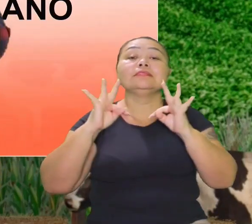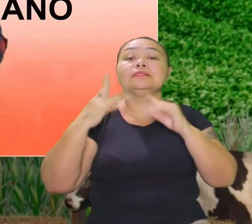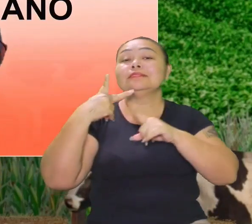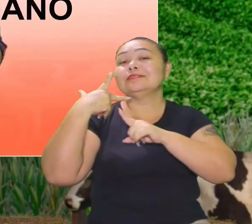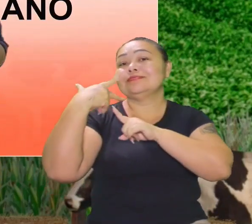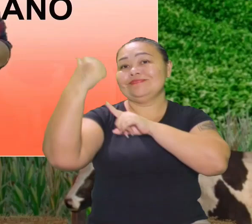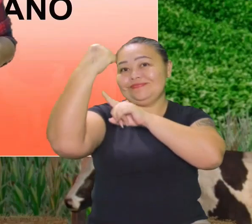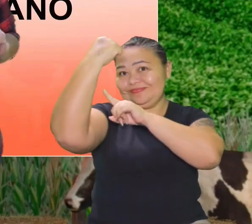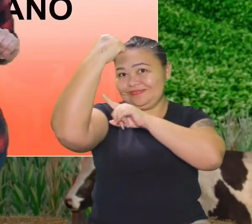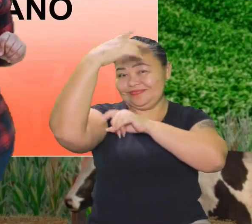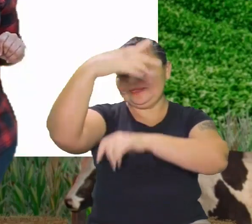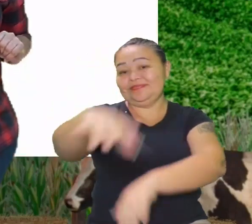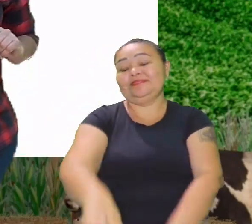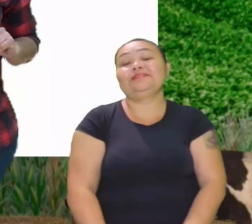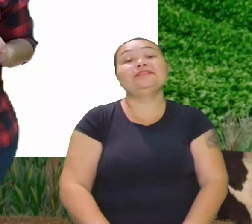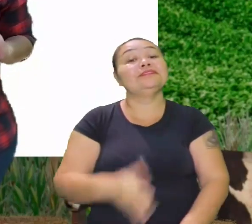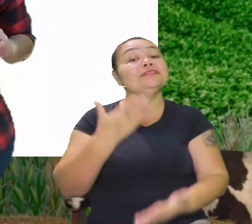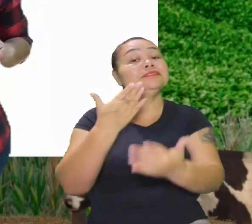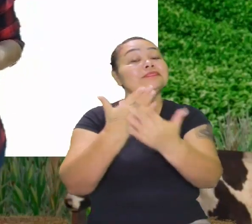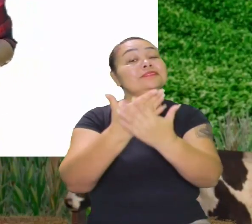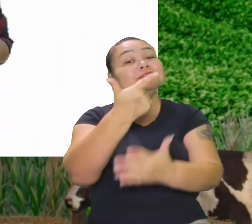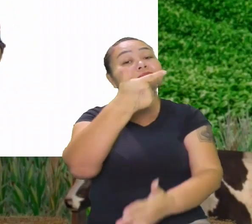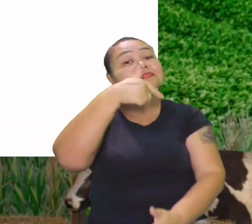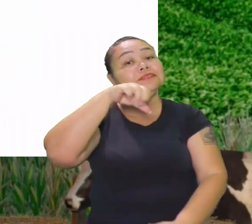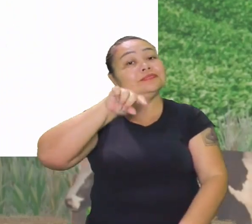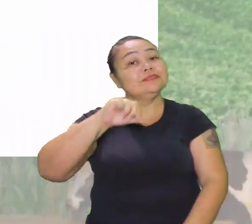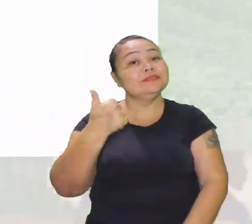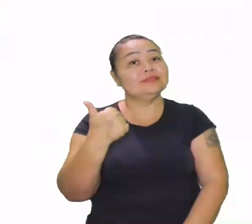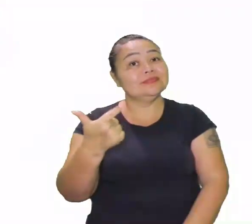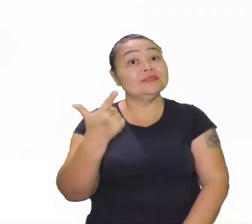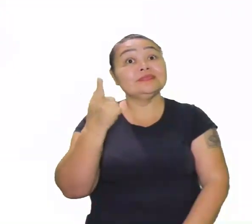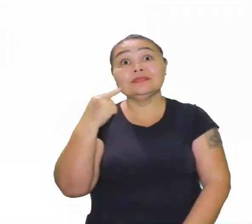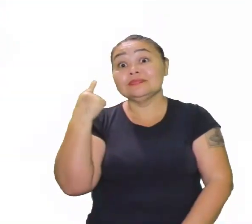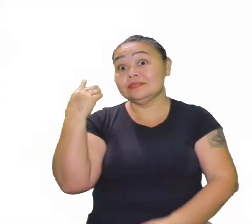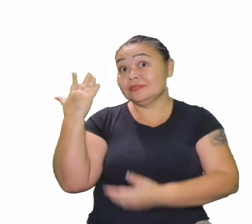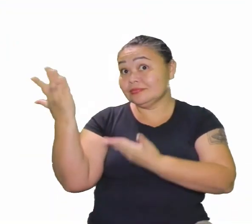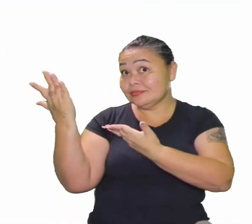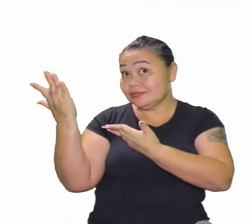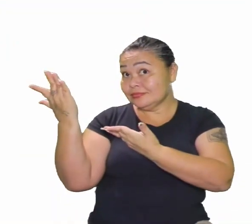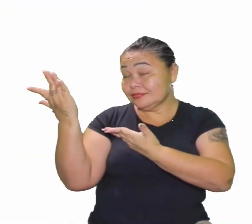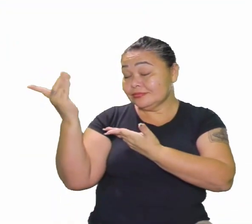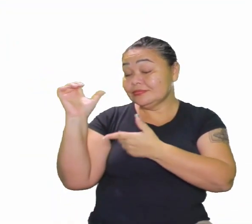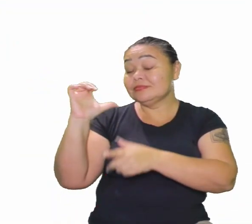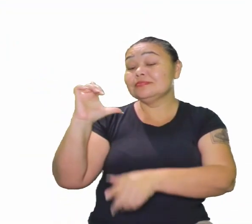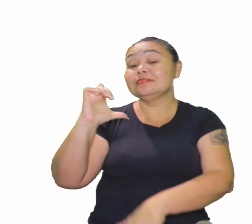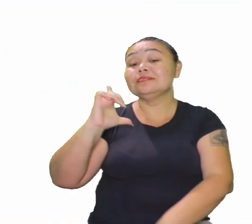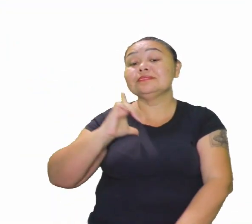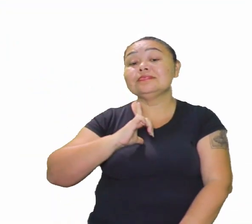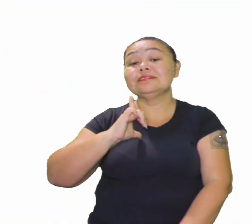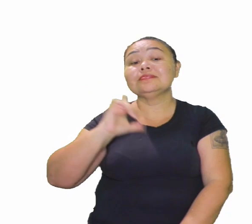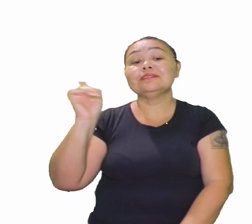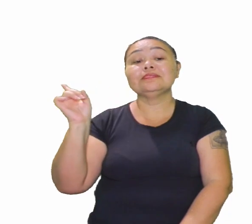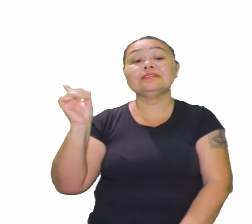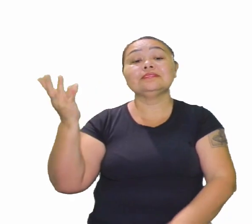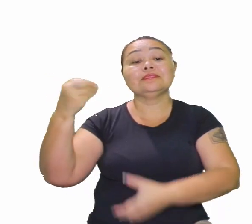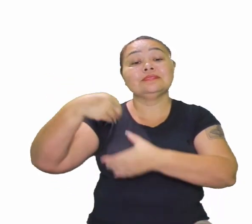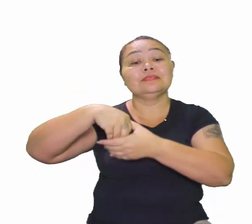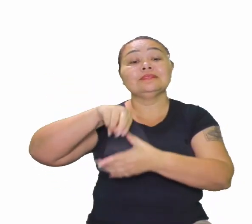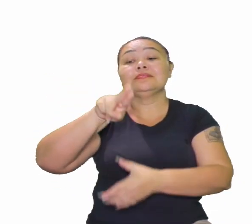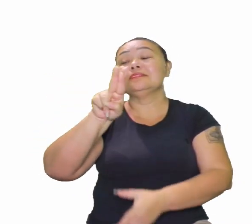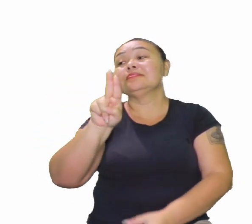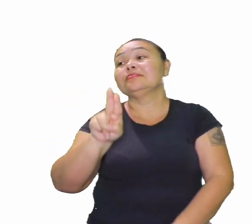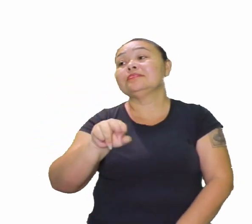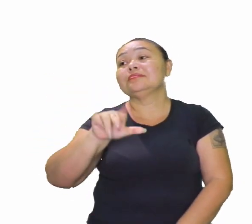bom? Vamos lá, então, aula 29.1. Olha lá o que a gente tem na produção aqui. Dentro da unidade 2,